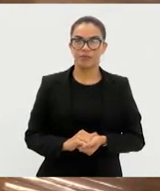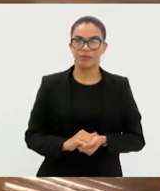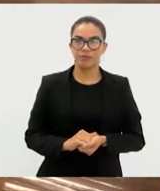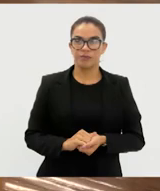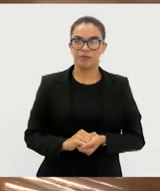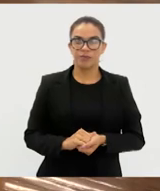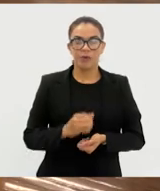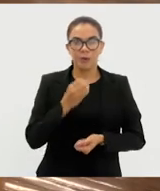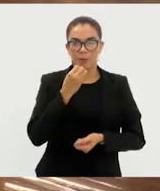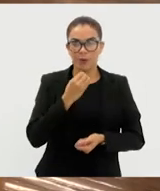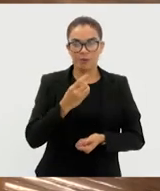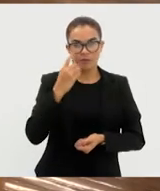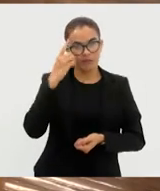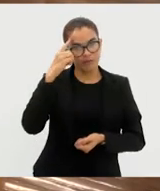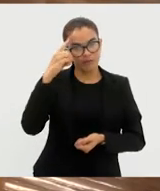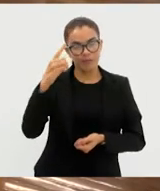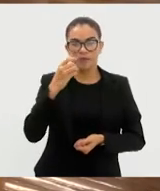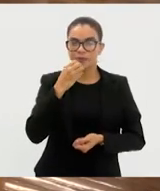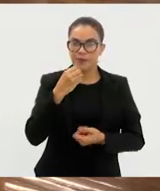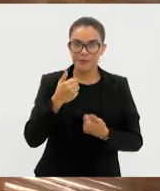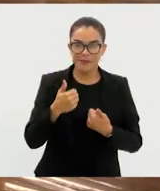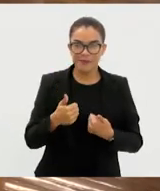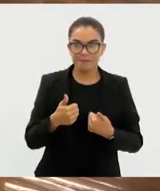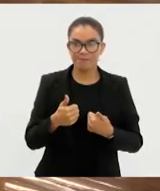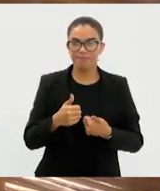Bom dia. Tá bom, querida? Tudo bem?